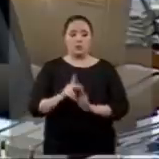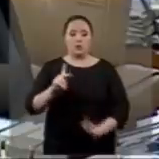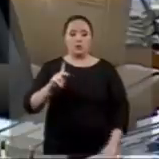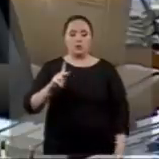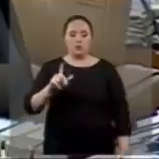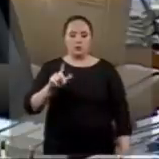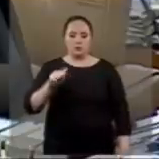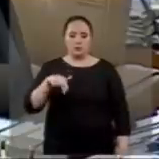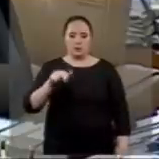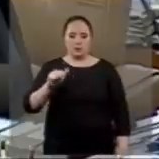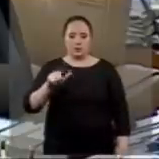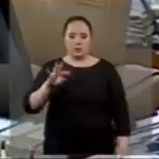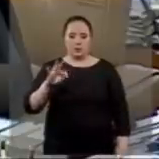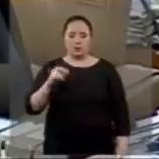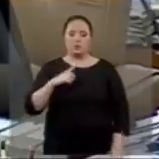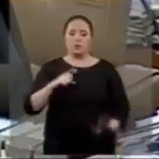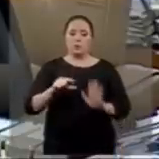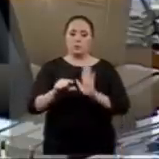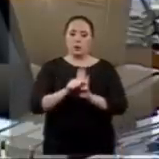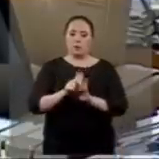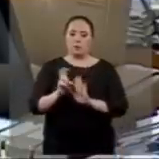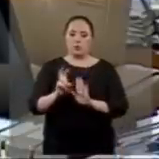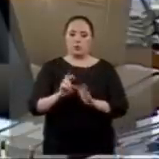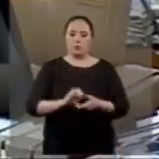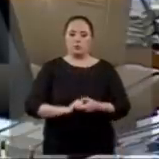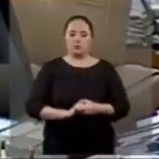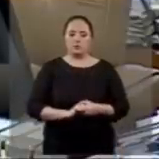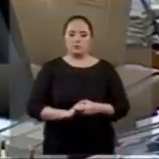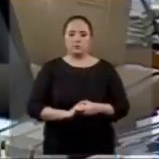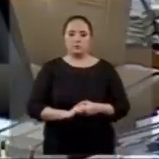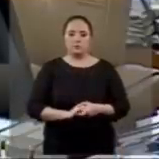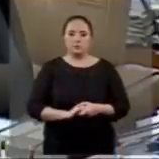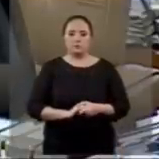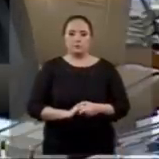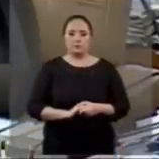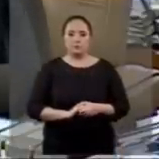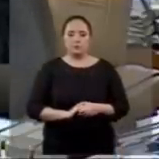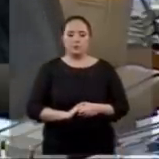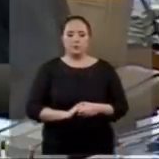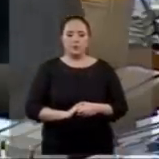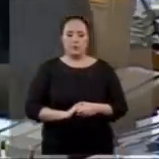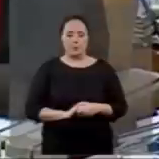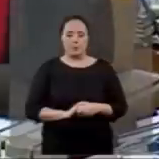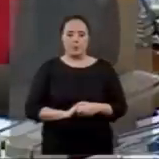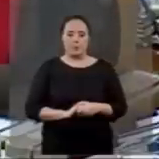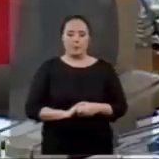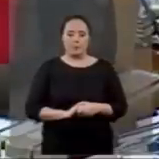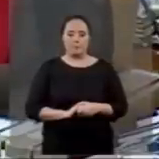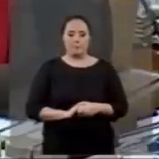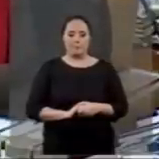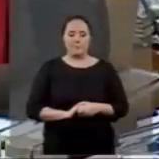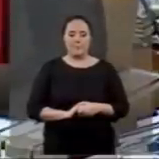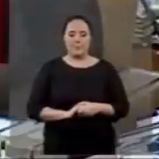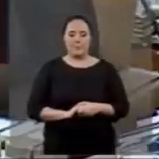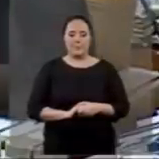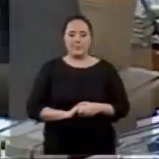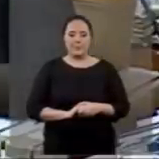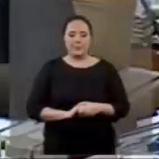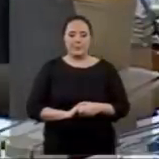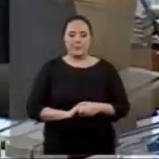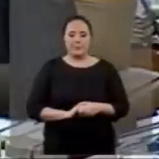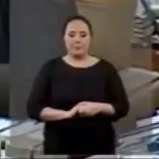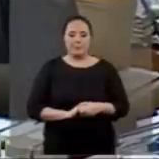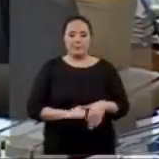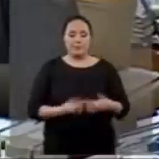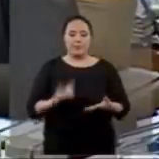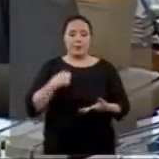Planalto, eu estou com o parágrafo 5º, nesses termos. Mas, enfim. Não teria nenhuma dificuldade. Penso